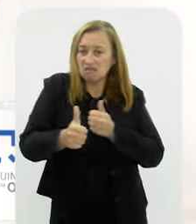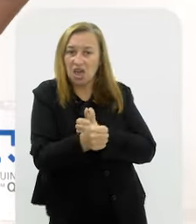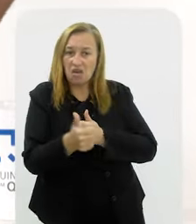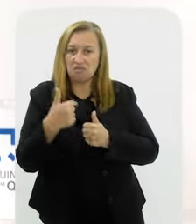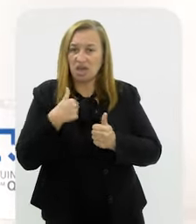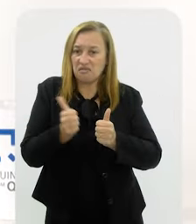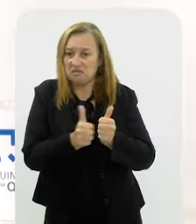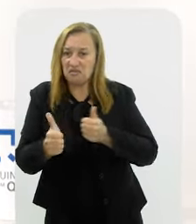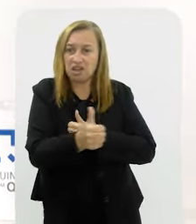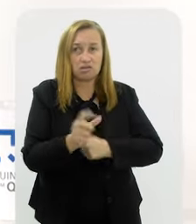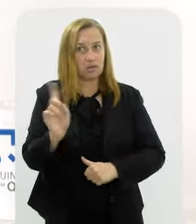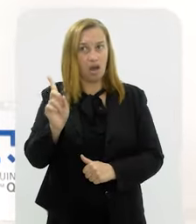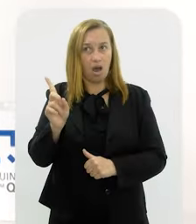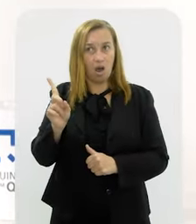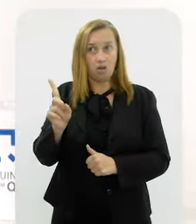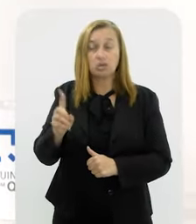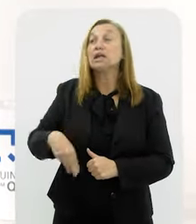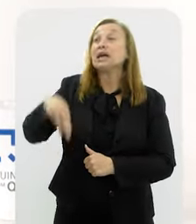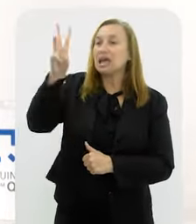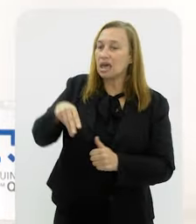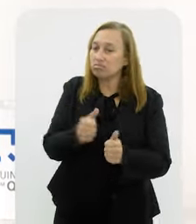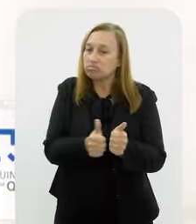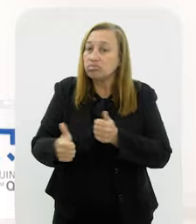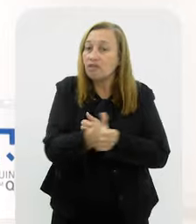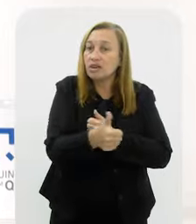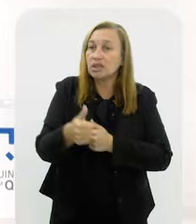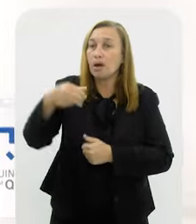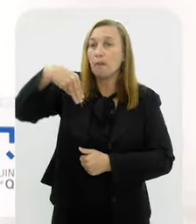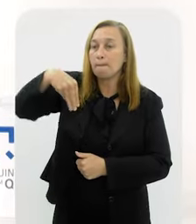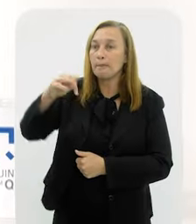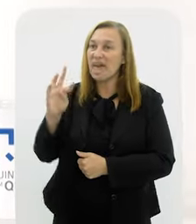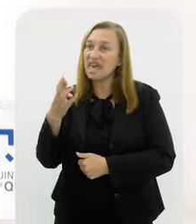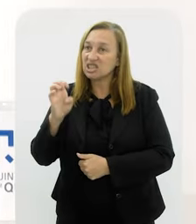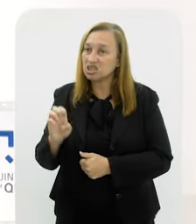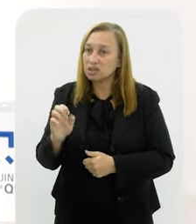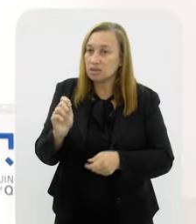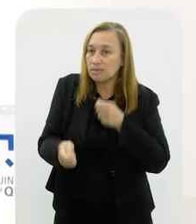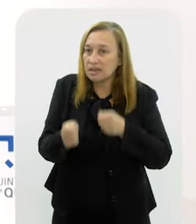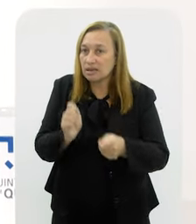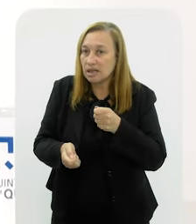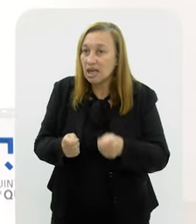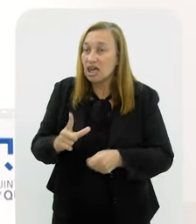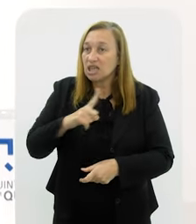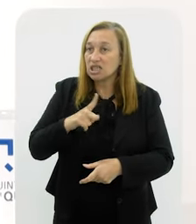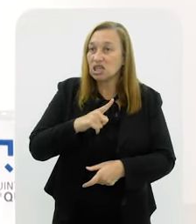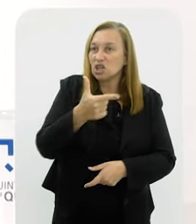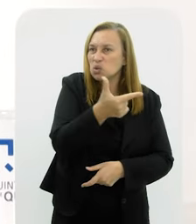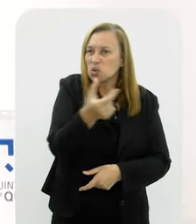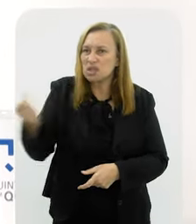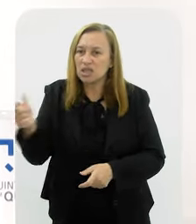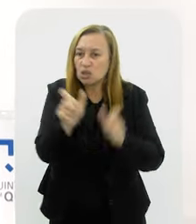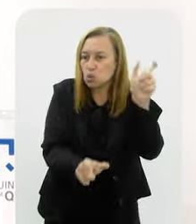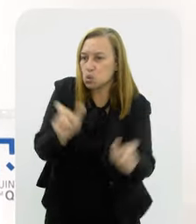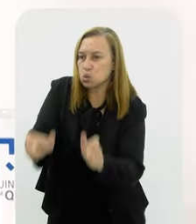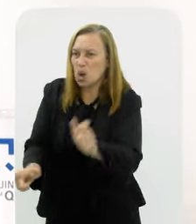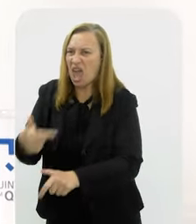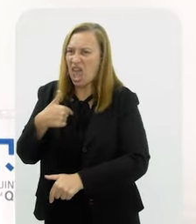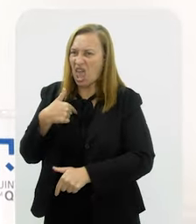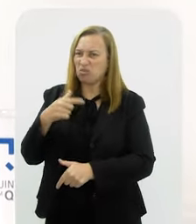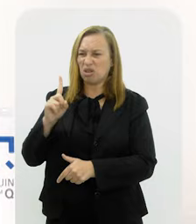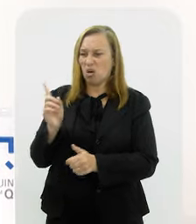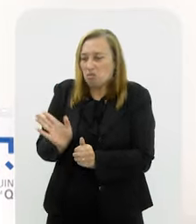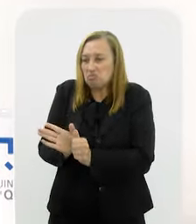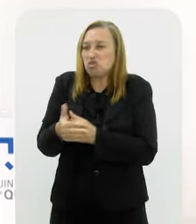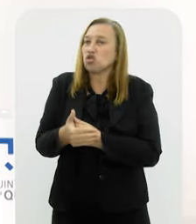grande orquestra na minha frente. Quem tem que fazer isso é o mestre bateria, porque ele está com 200 pessoas na frente. Eu não tenho razão para